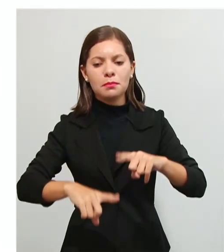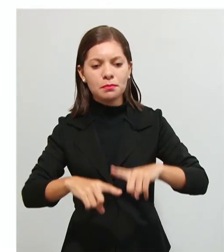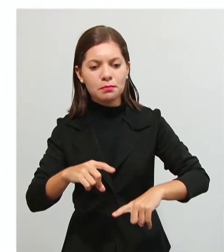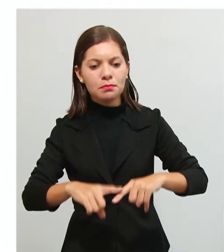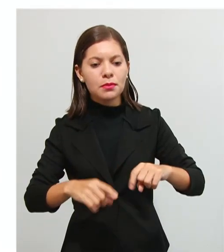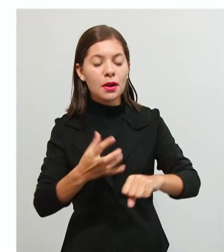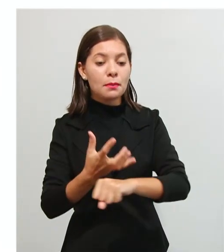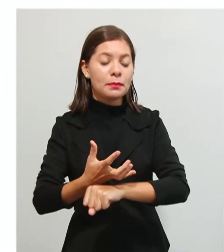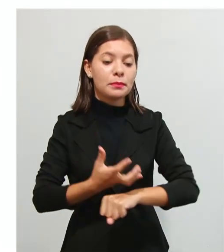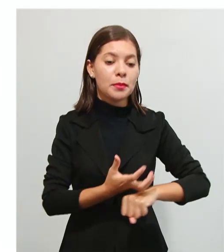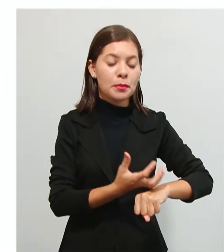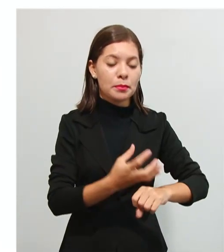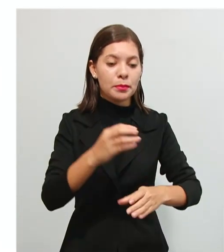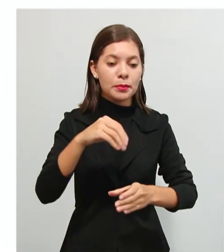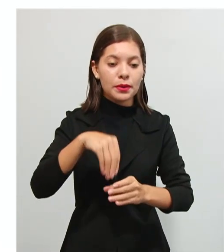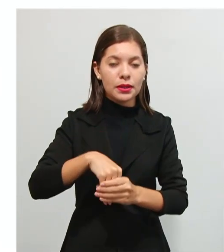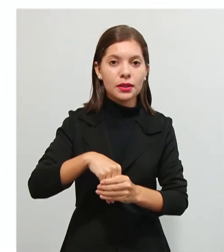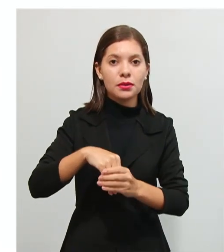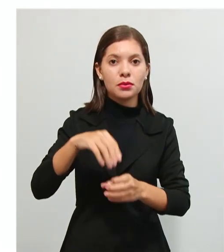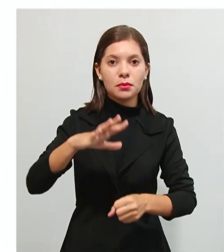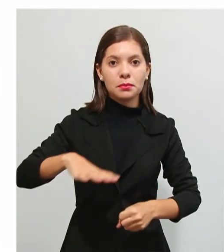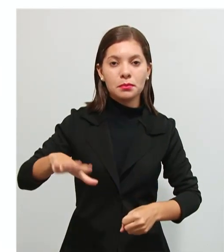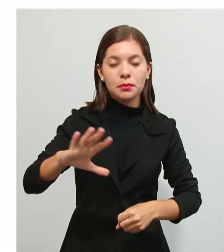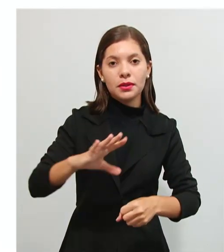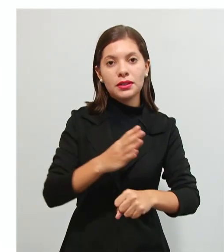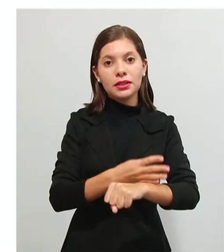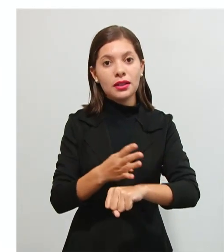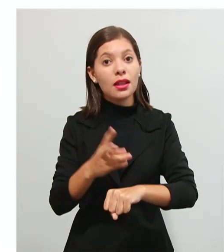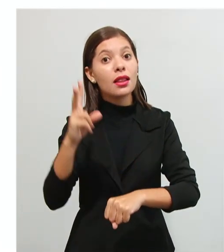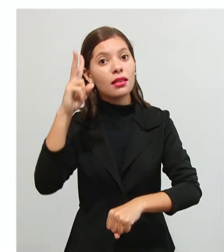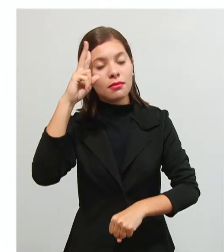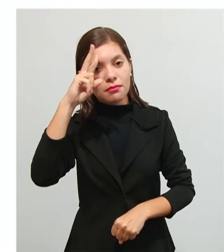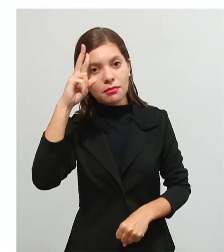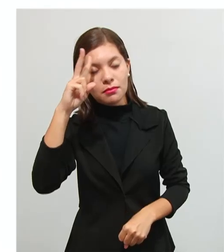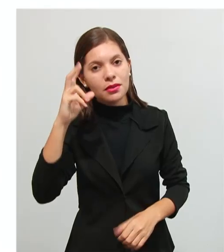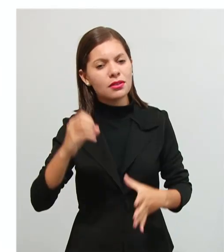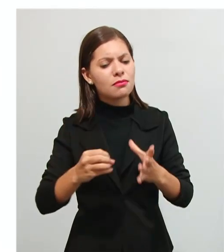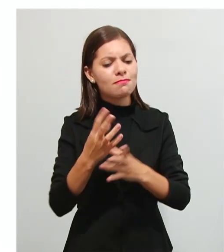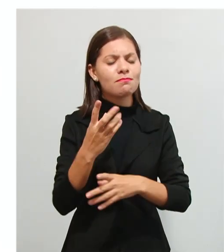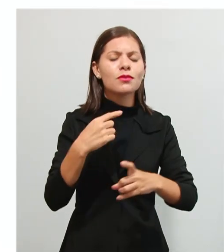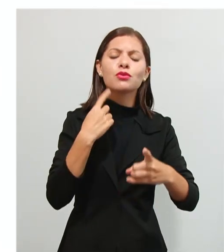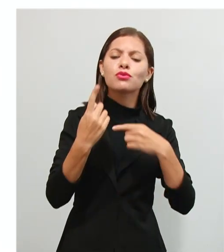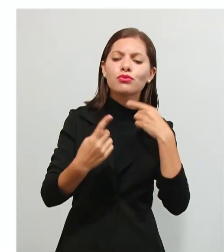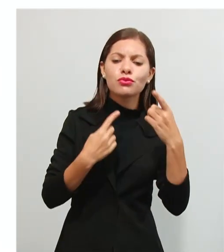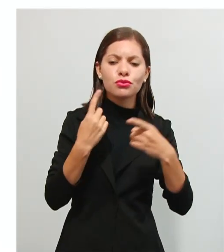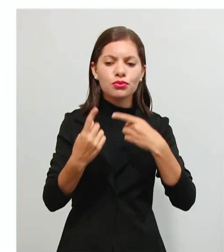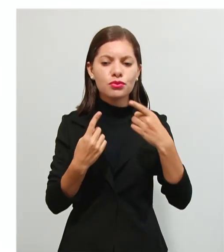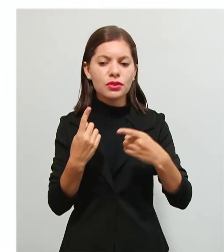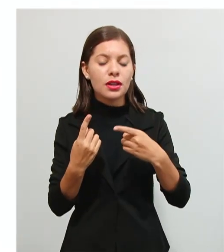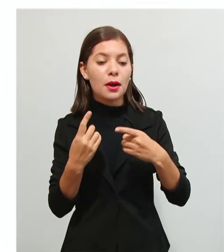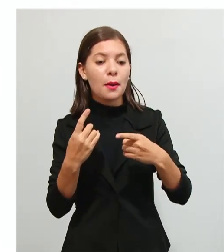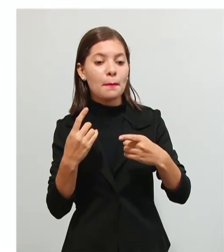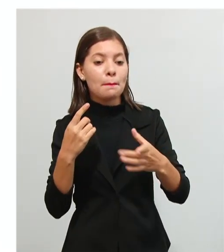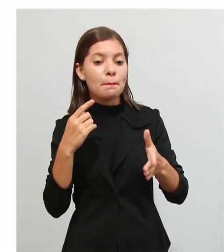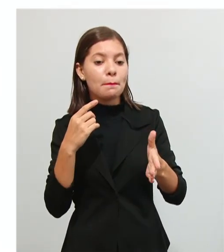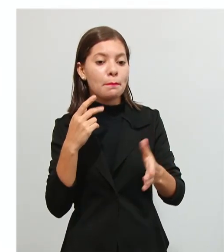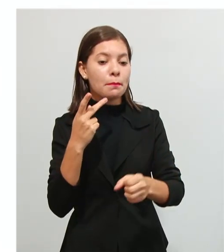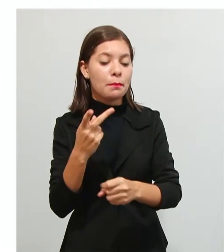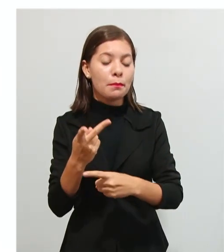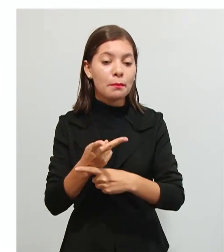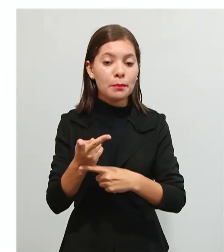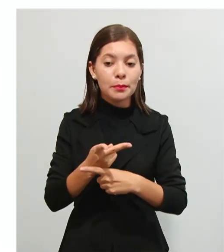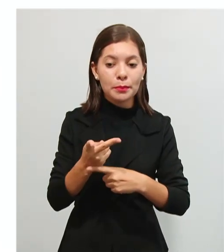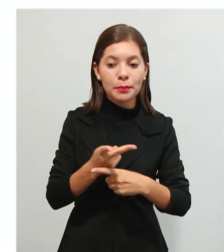disciplina dentro desse ambiente de teste. Então lembre-se que, surgindo qualquer dúvida, não hesite em procurar